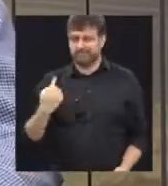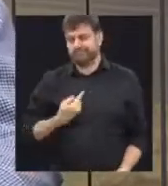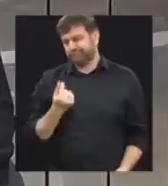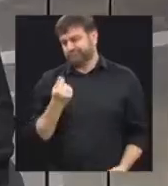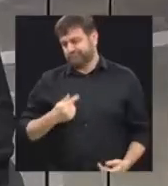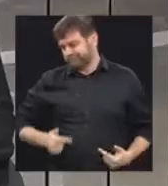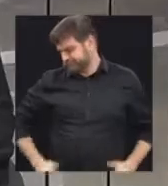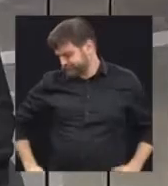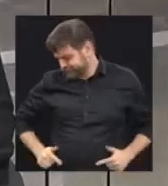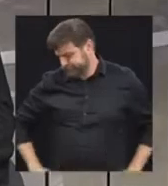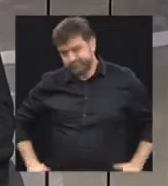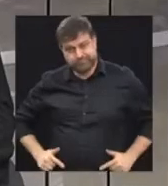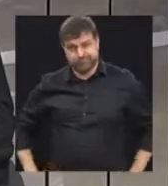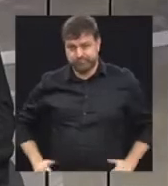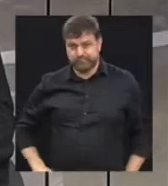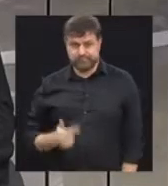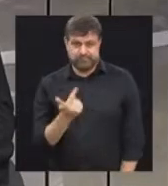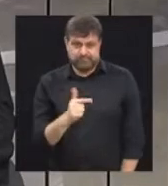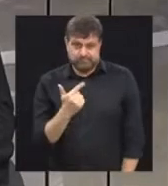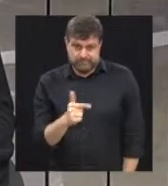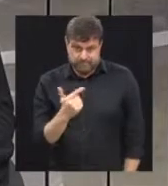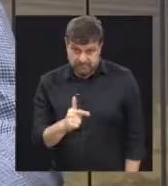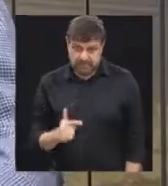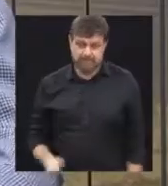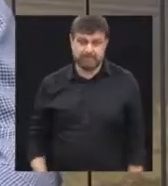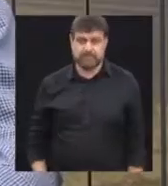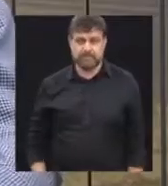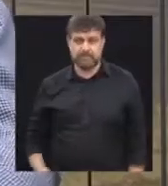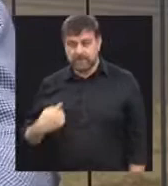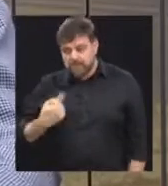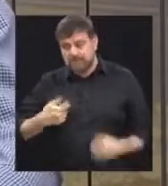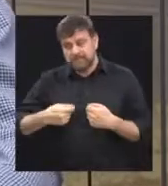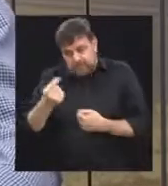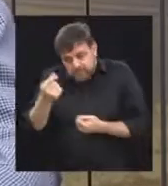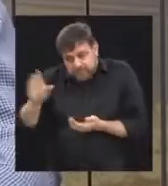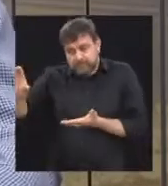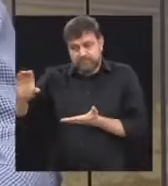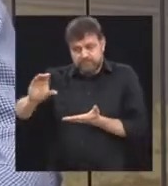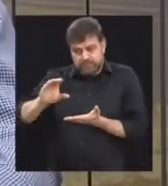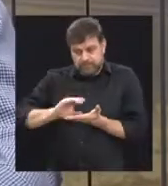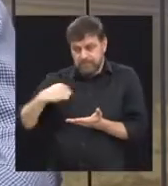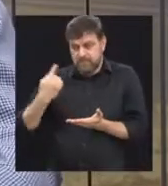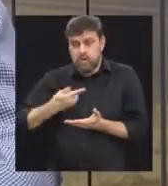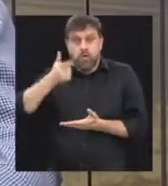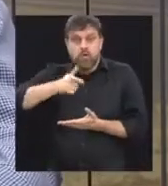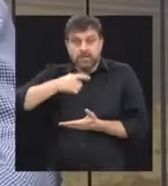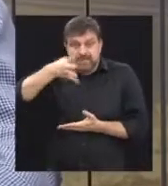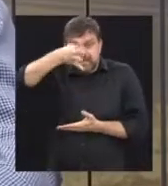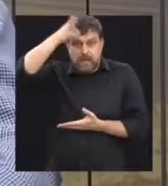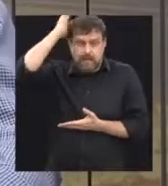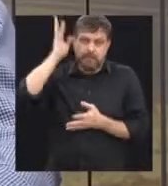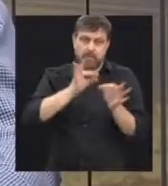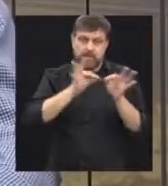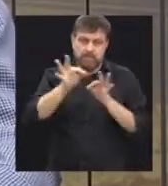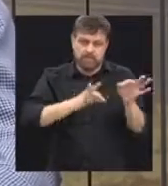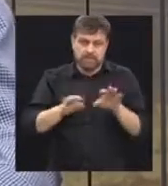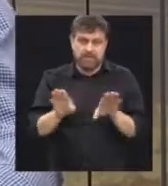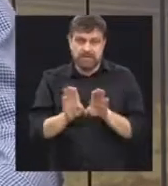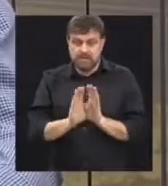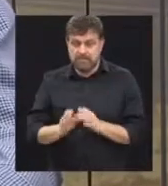nós não temos. A entidade não tem recurso, é da mão para a boca. Então nós estamos precisando, nesse sentido, de uma ajuda muito grande. E também os